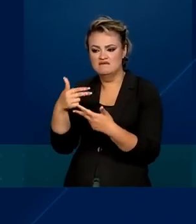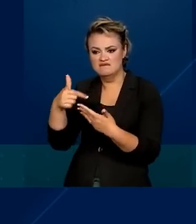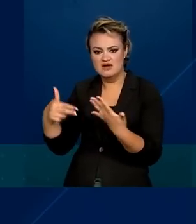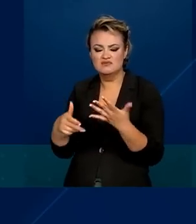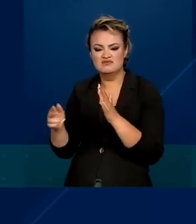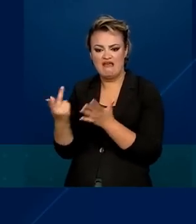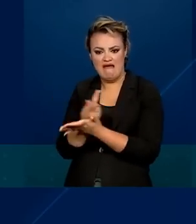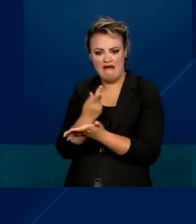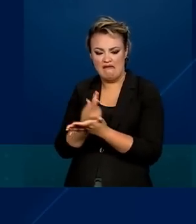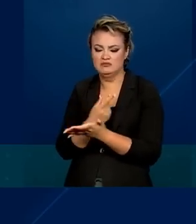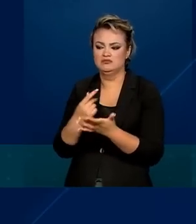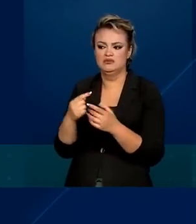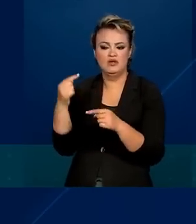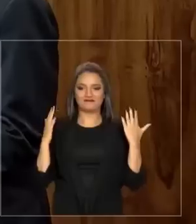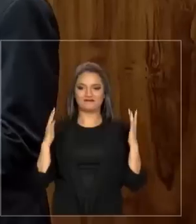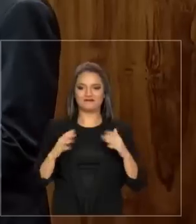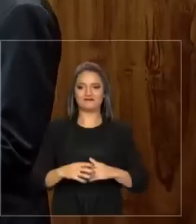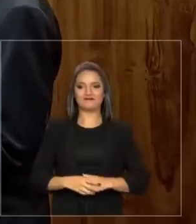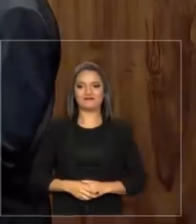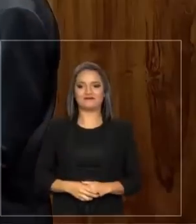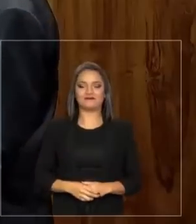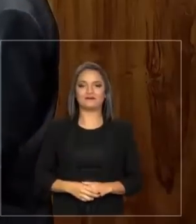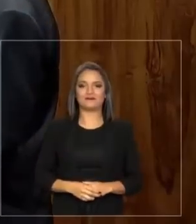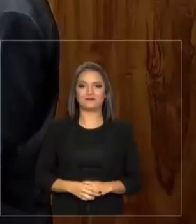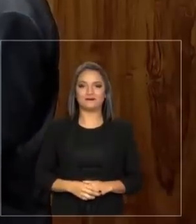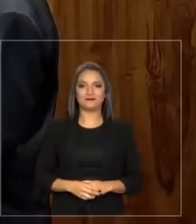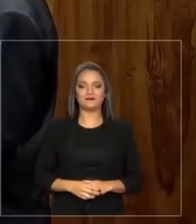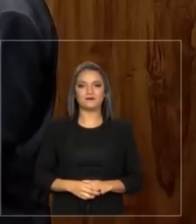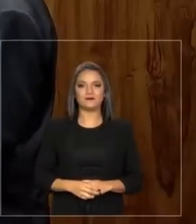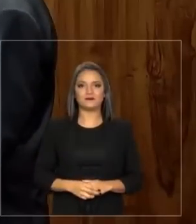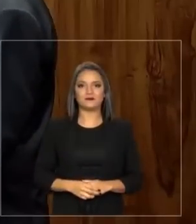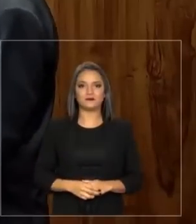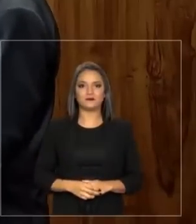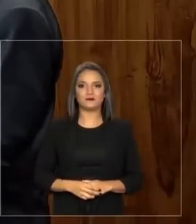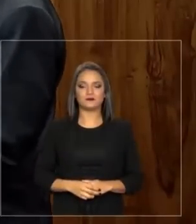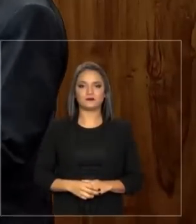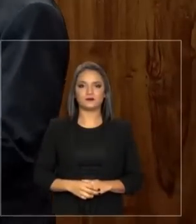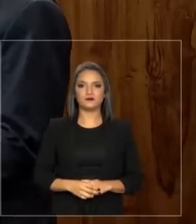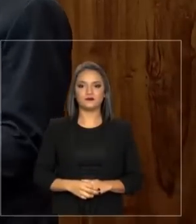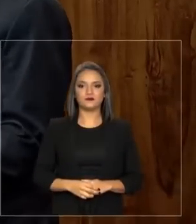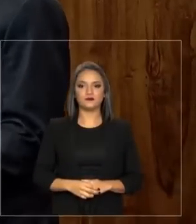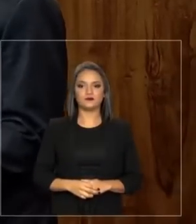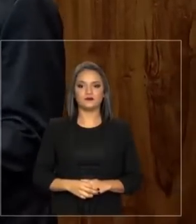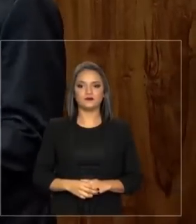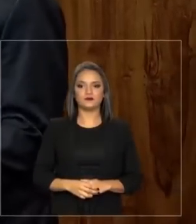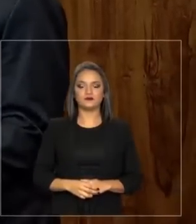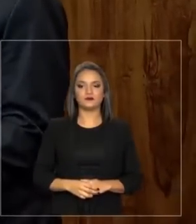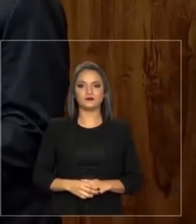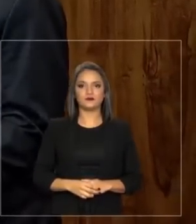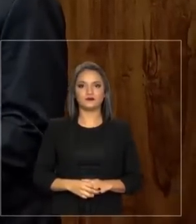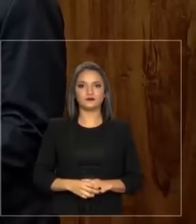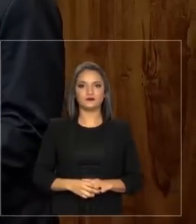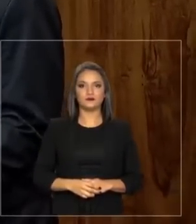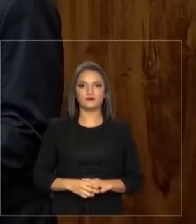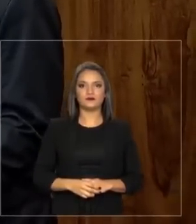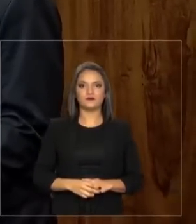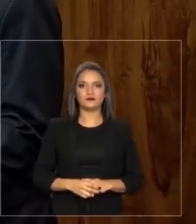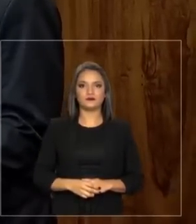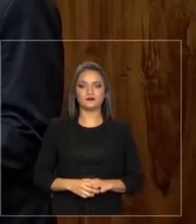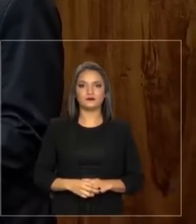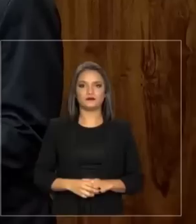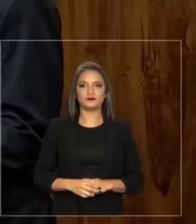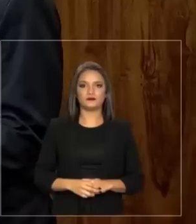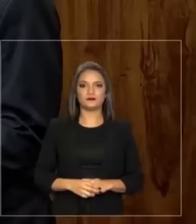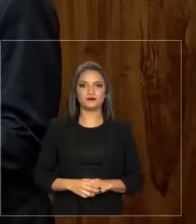Federal disse que ninguém foi preso o presidente diplomado Lula já escolheu uma parte dos ministros e ministras que integraram seu governo